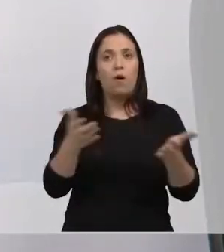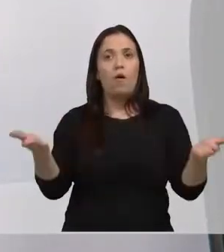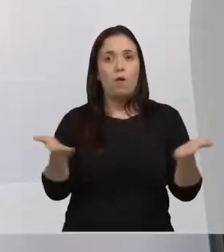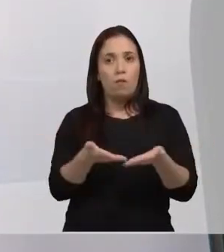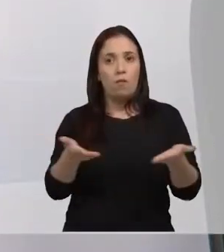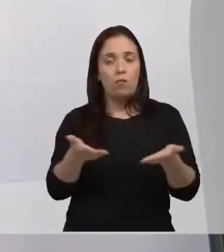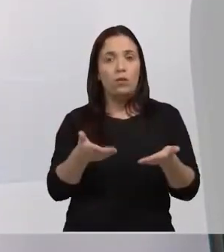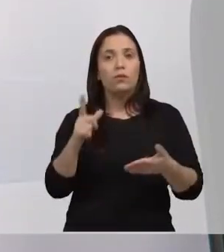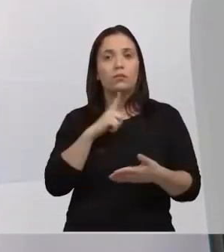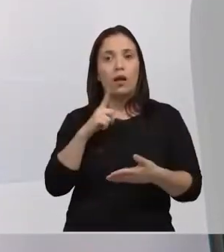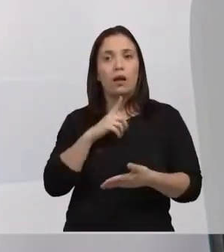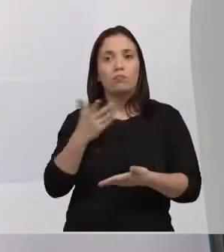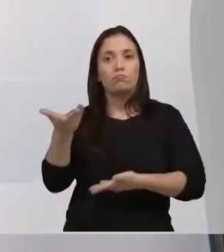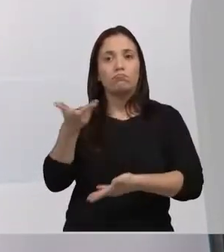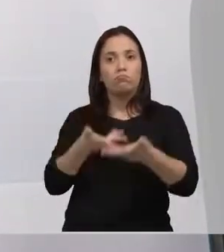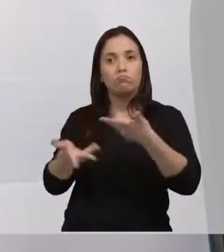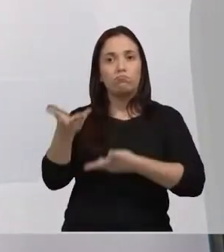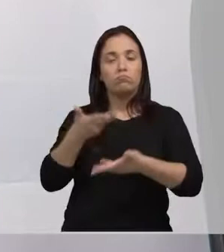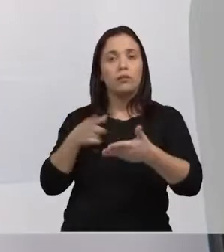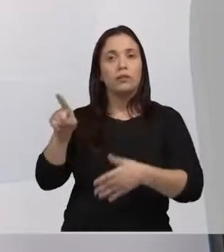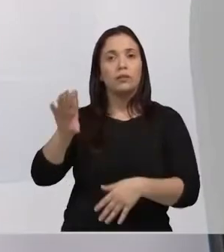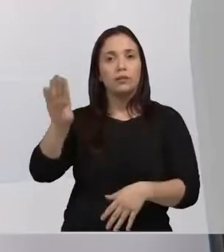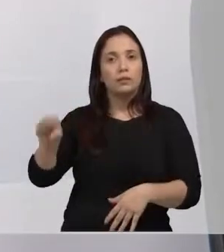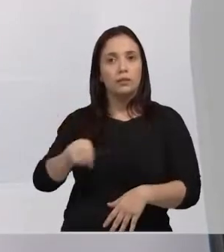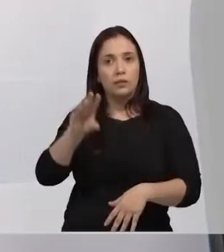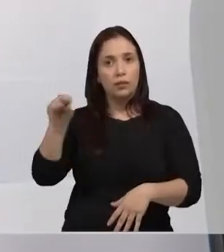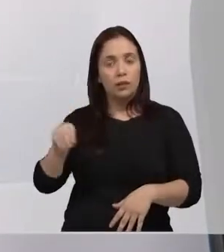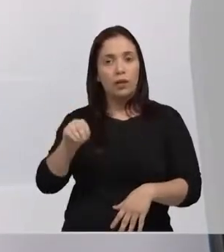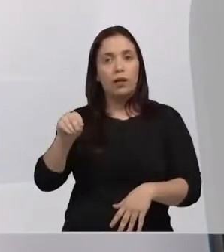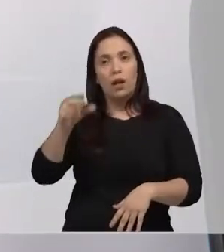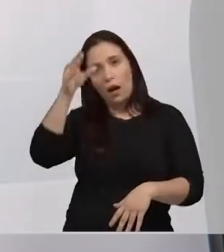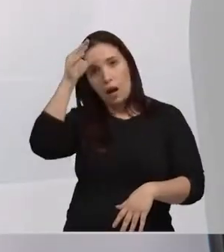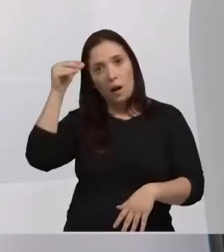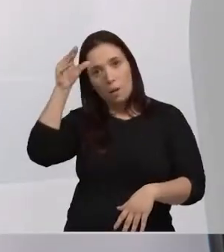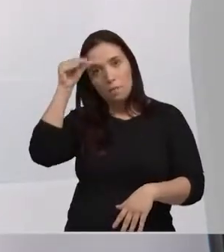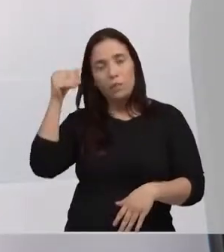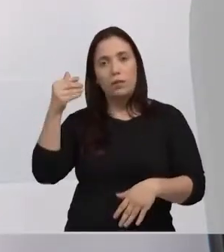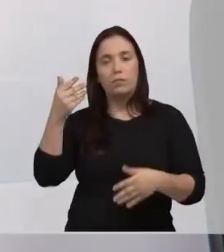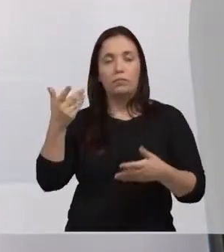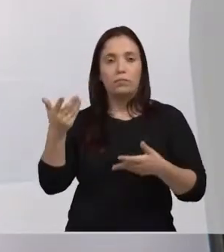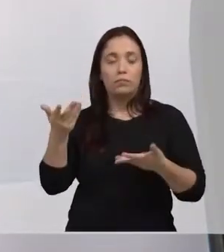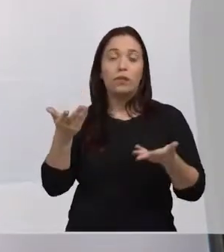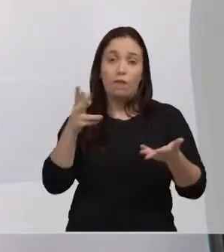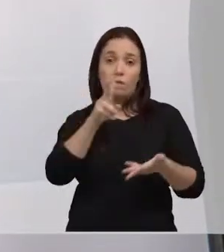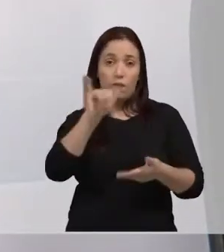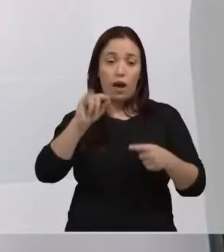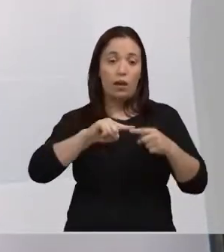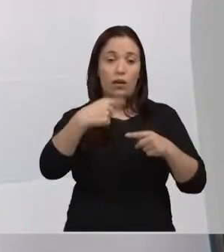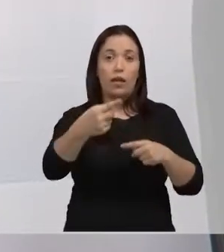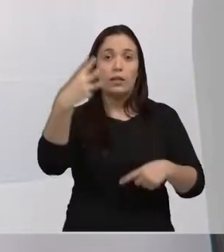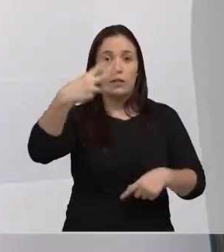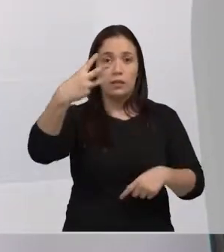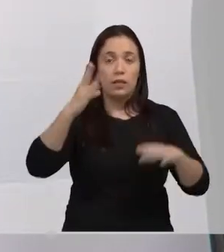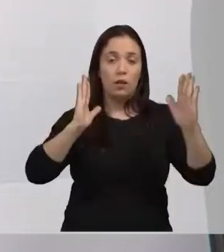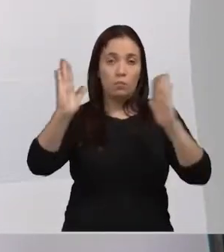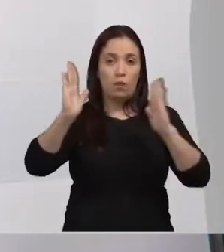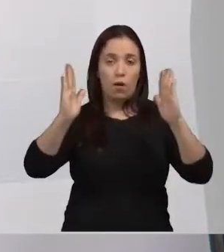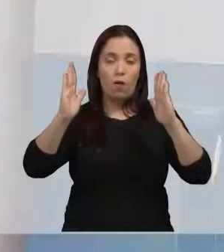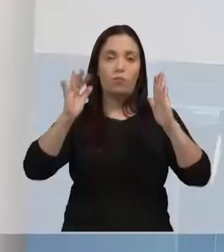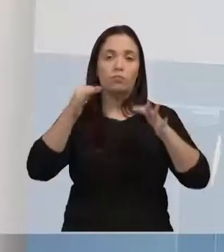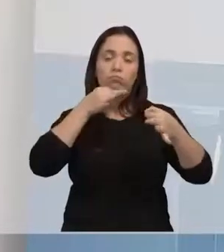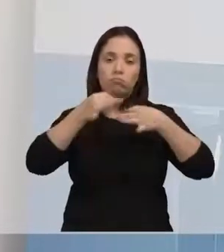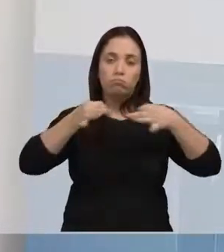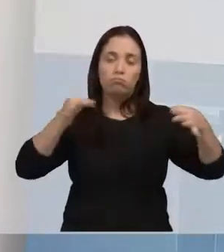hoje constroem uma relação Ciro Gomes via Camilo Santana. Pois é, nós vamos falar sobre isso agora no terceiro bloco,